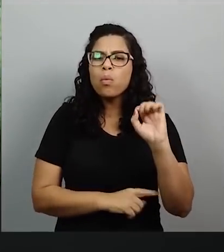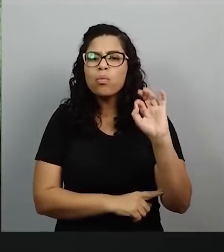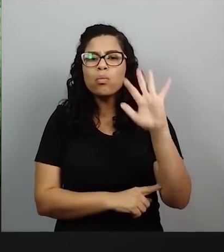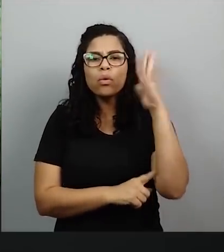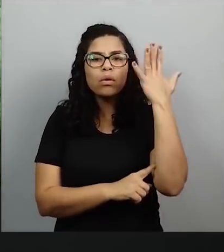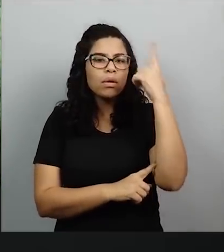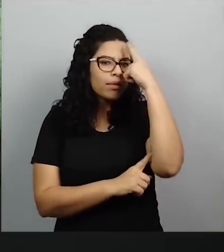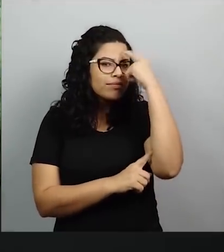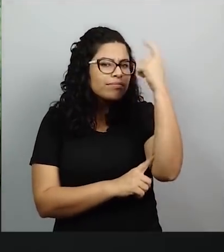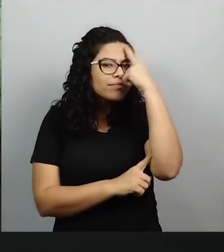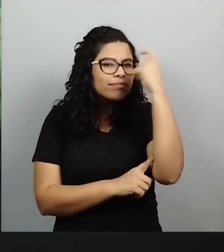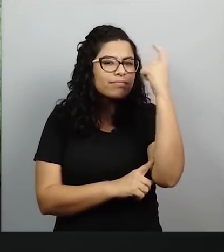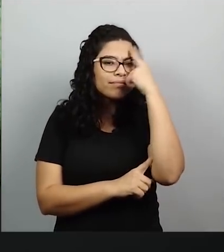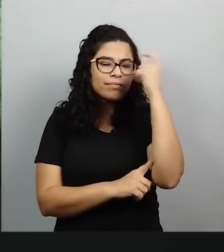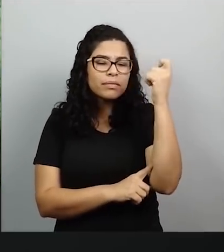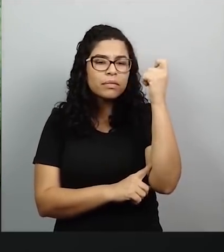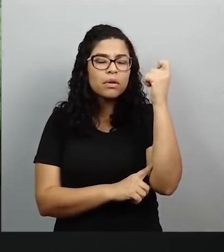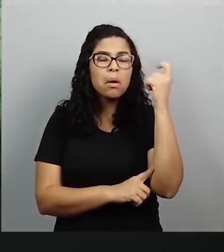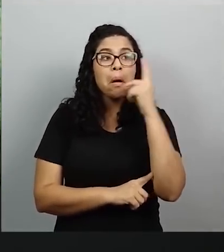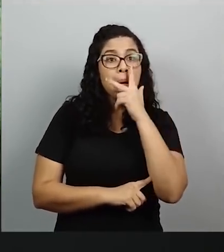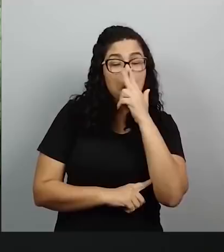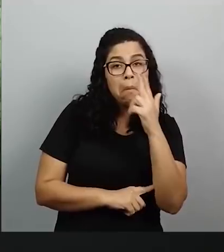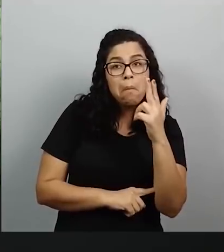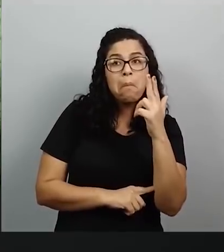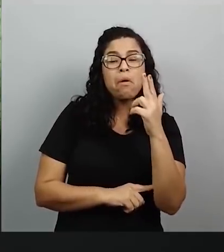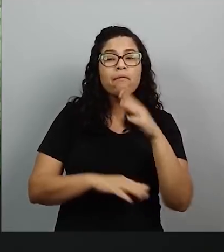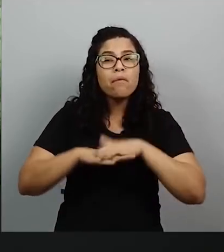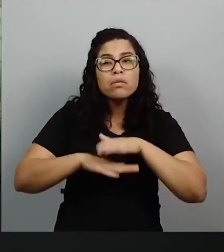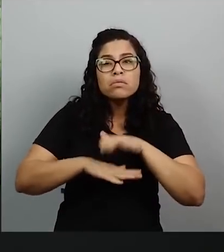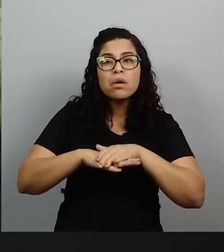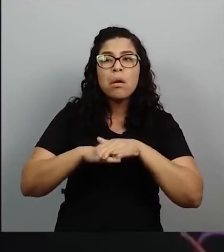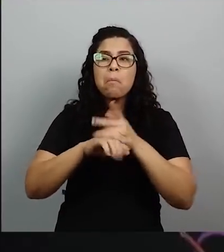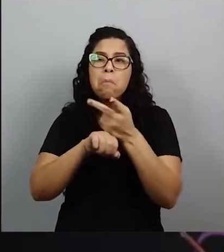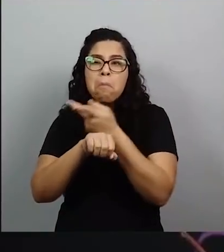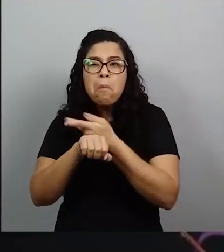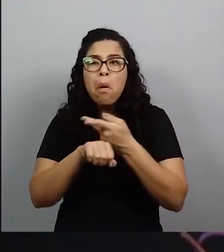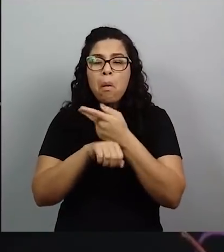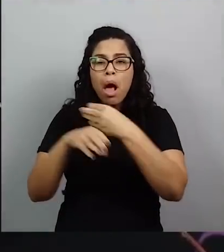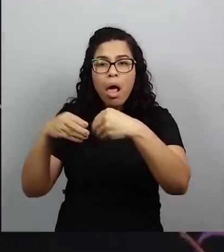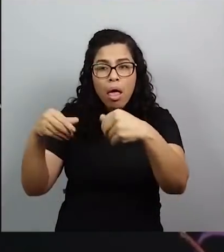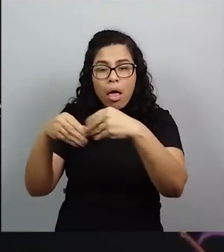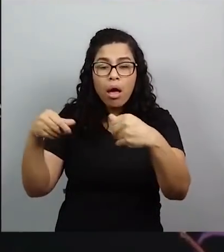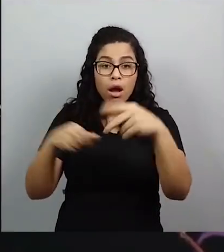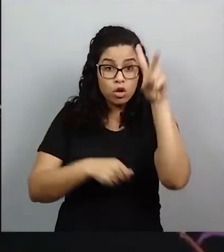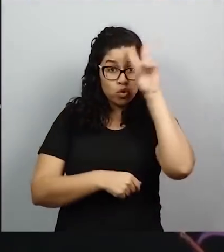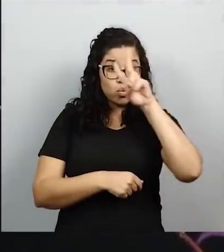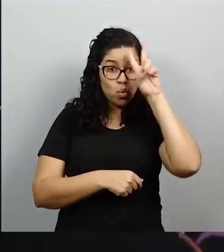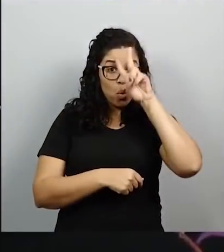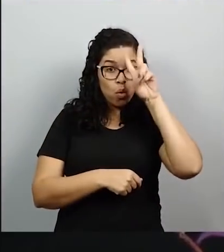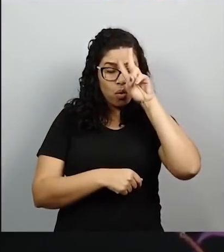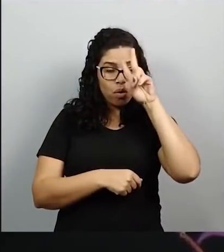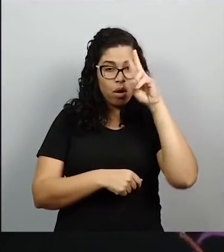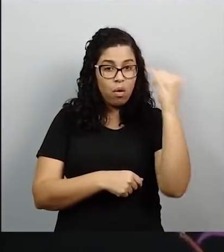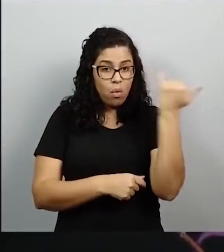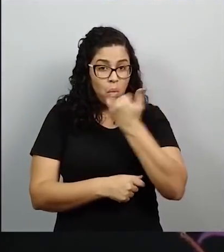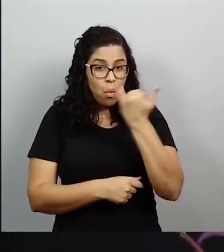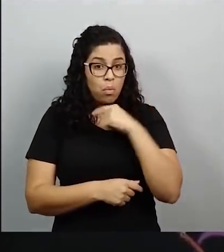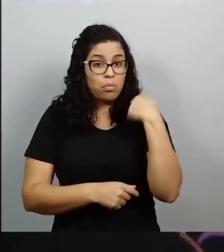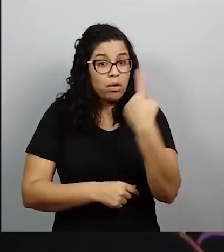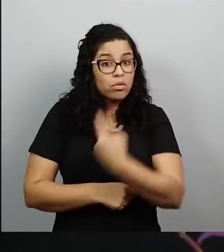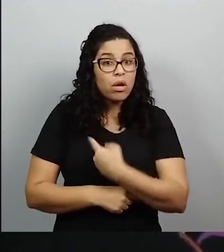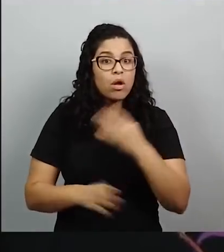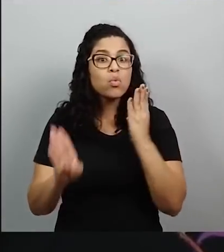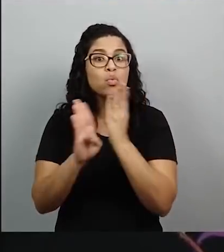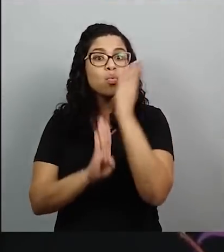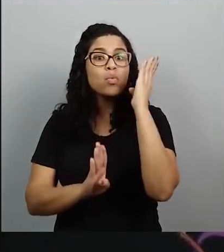aconteceu algumas ideias de talvez, quem sabe, um dia fazer essa expedição. A história nos conta que